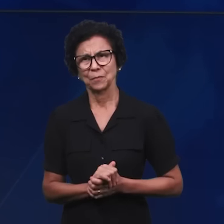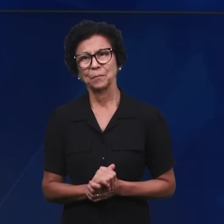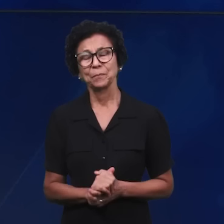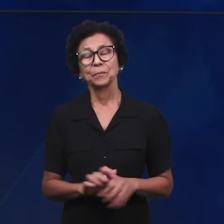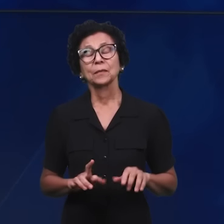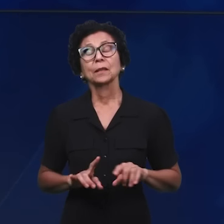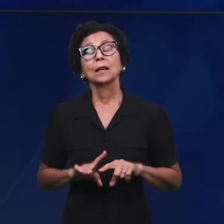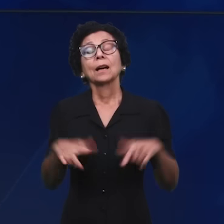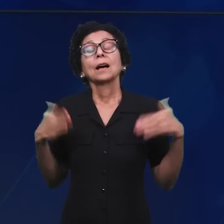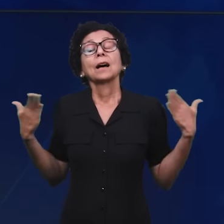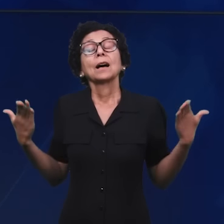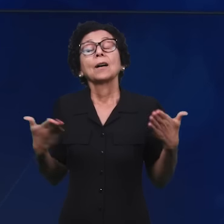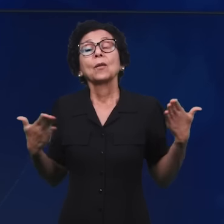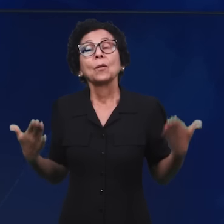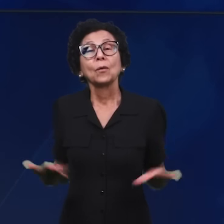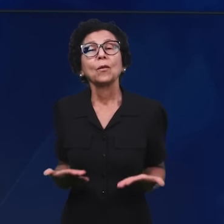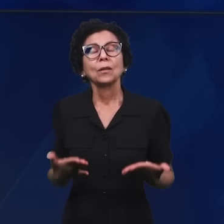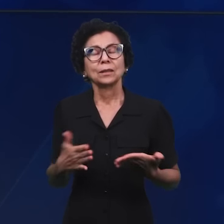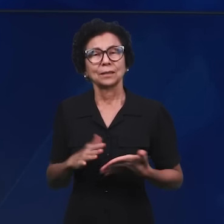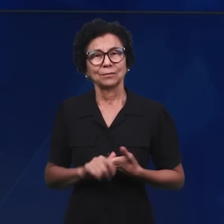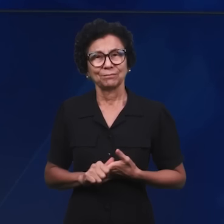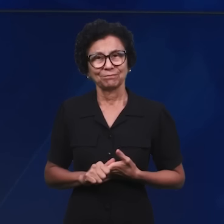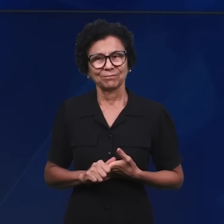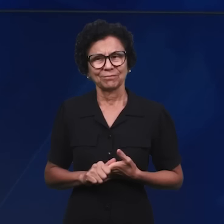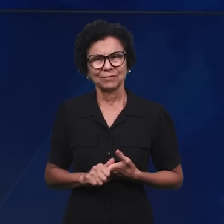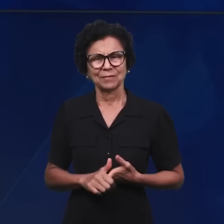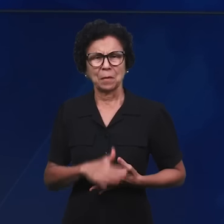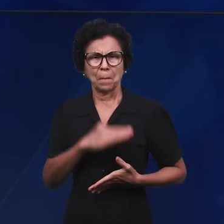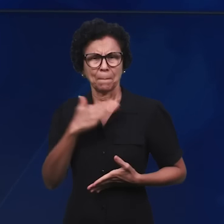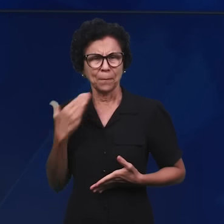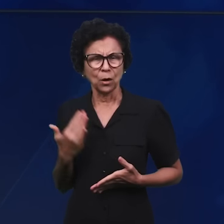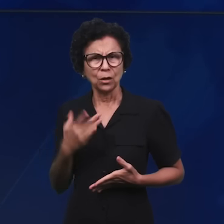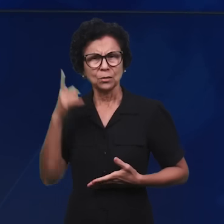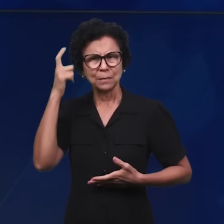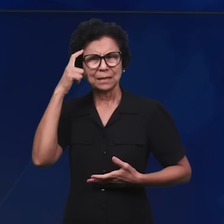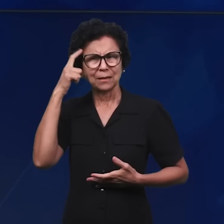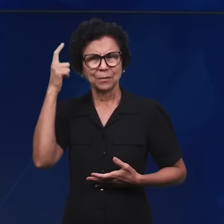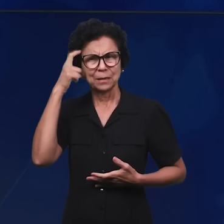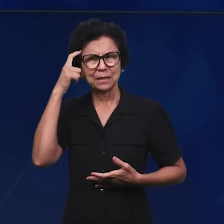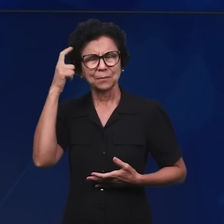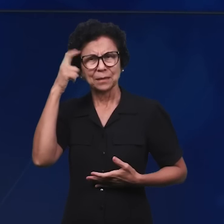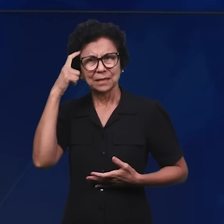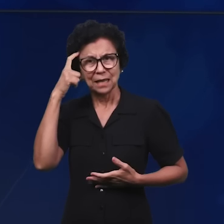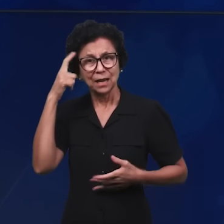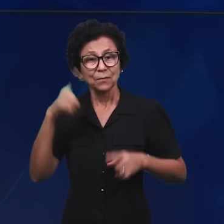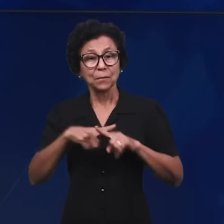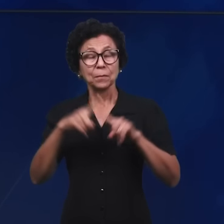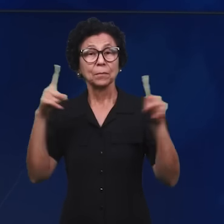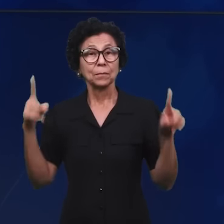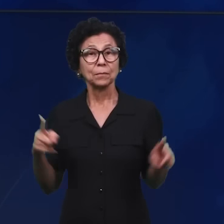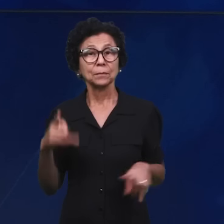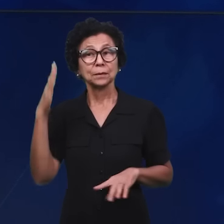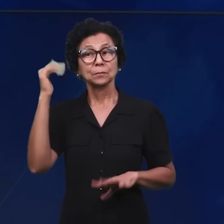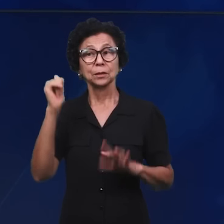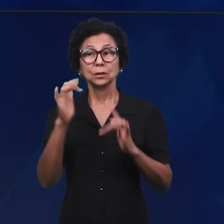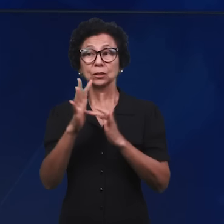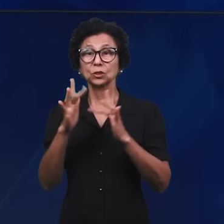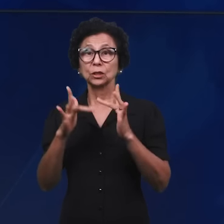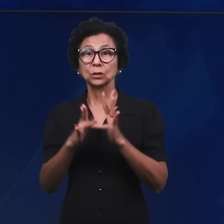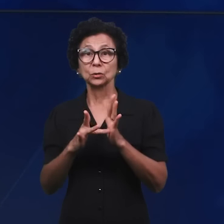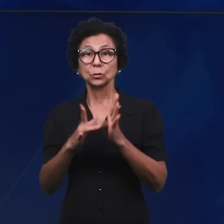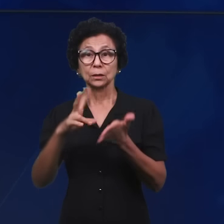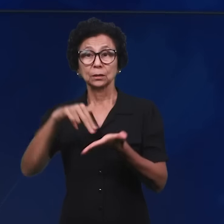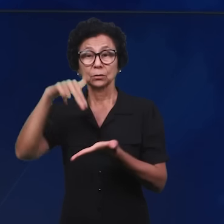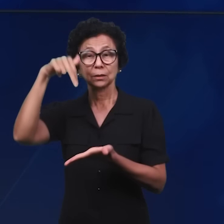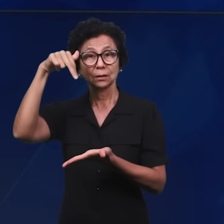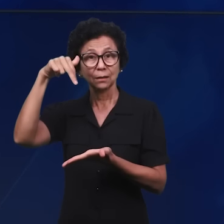via mais a morte, mas ele via Jesus como esperança de vida eterna. Então ele vai na sua